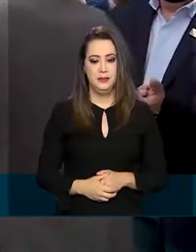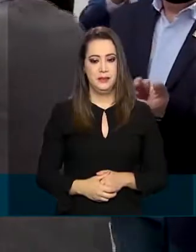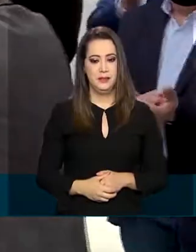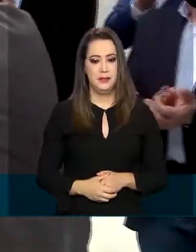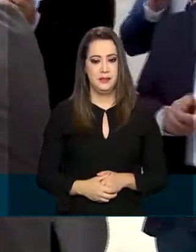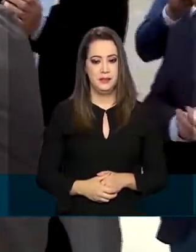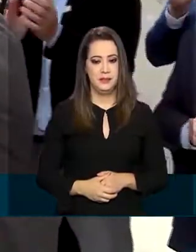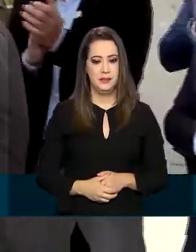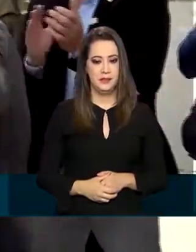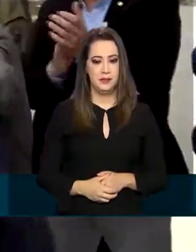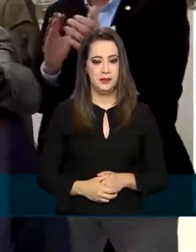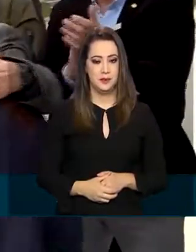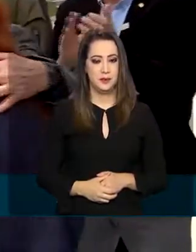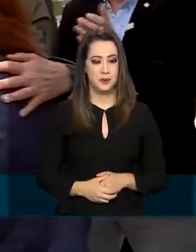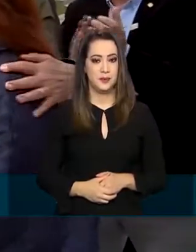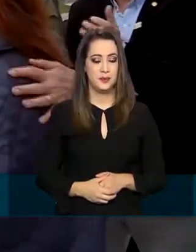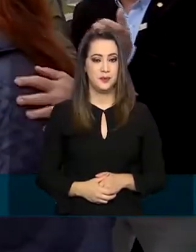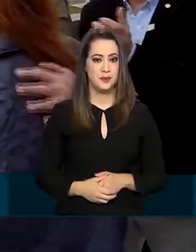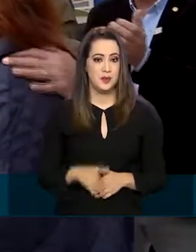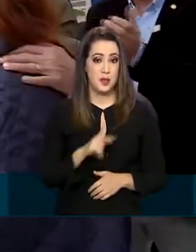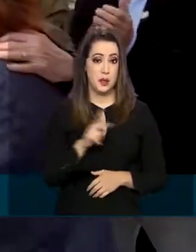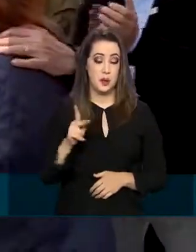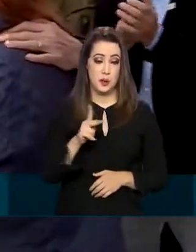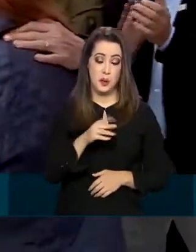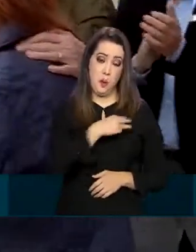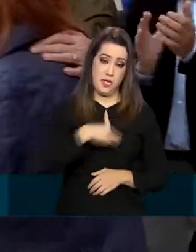chaves junto com o presidente Jair Bolsonaro.